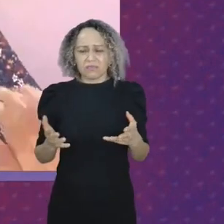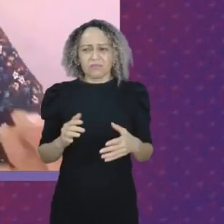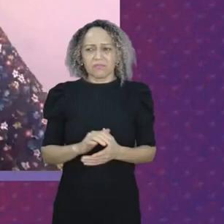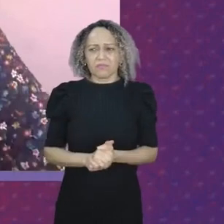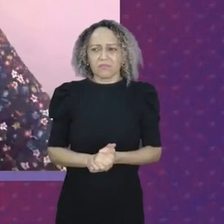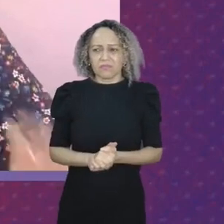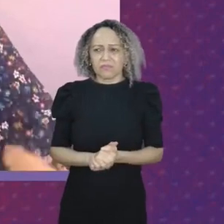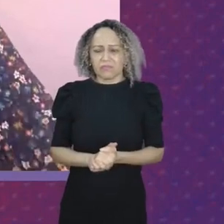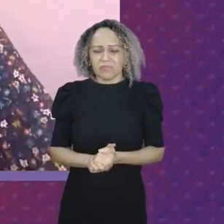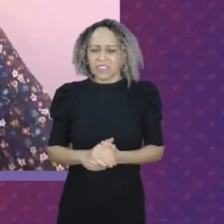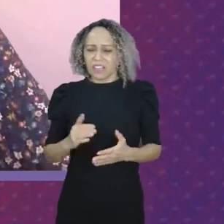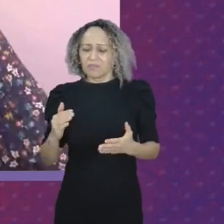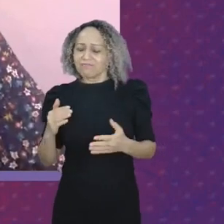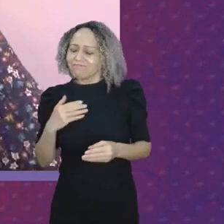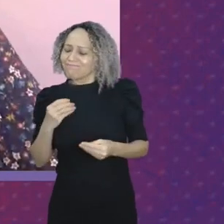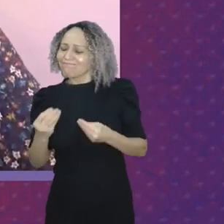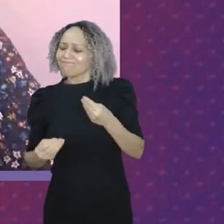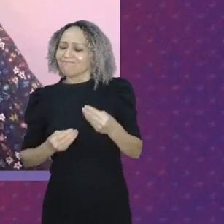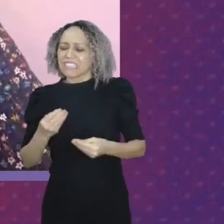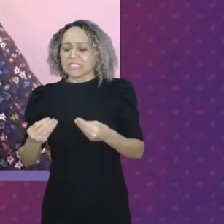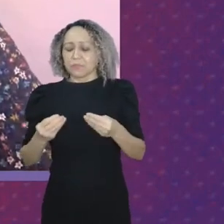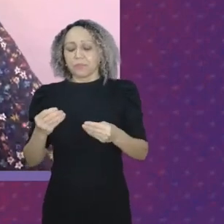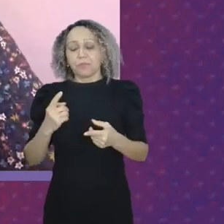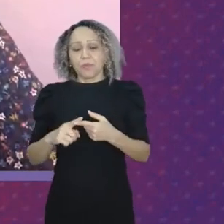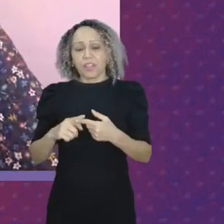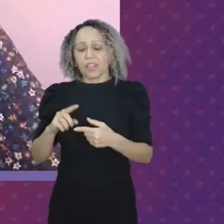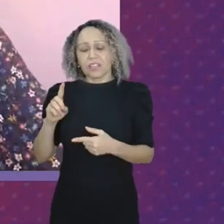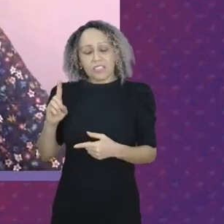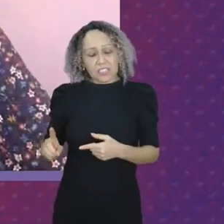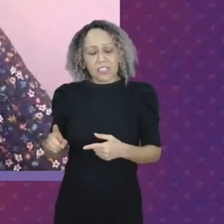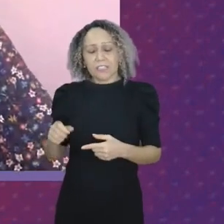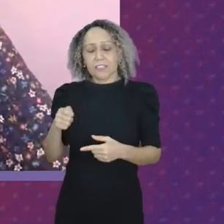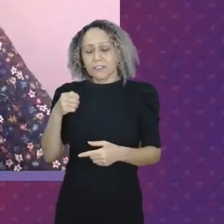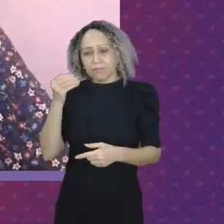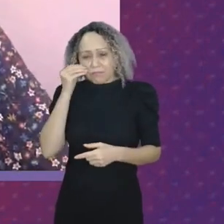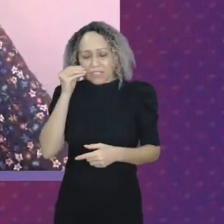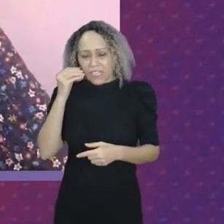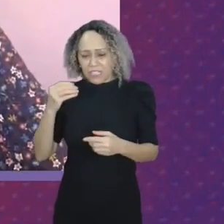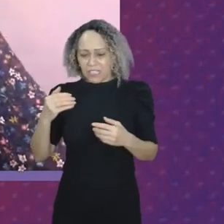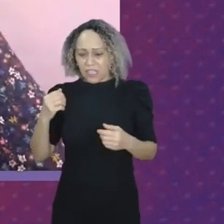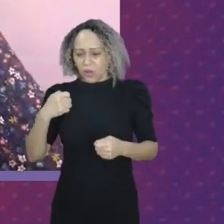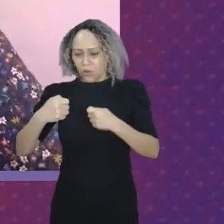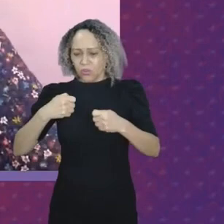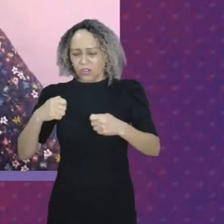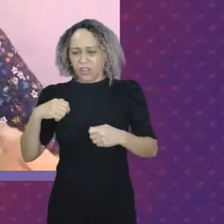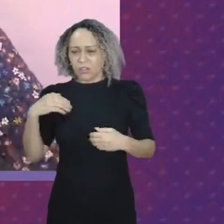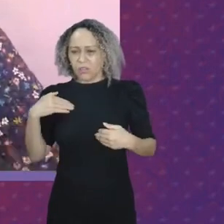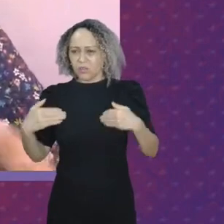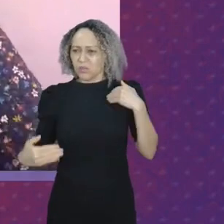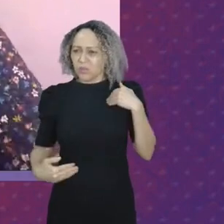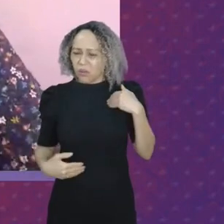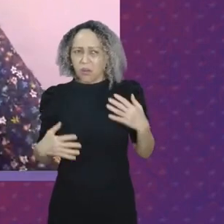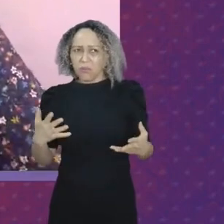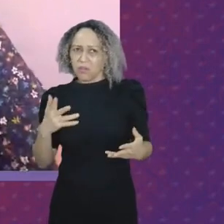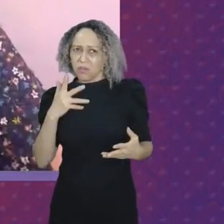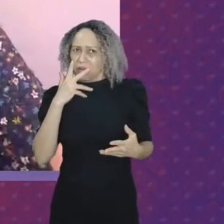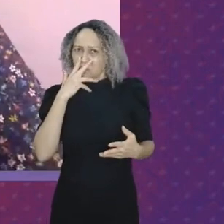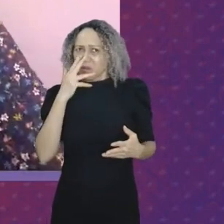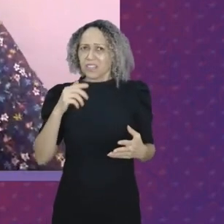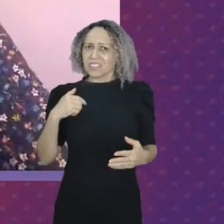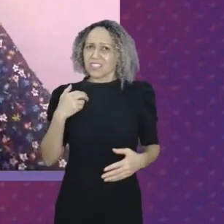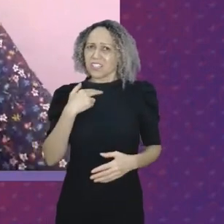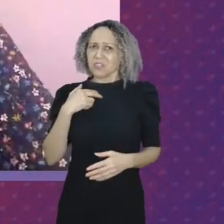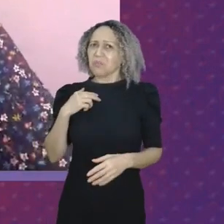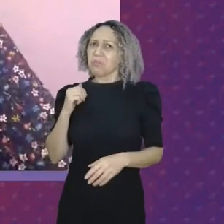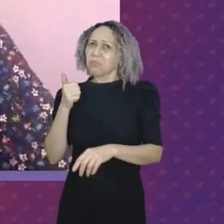tentam controlar os nossos corpos e as nossas atuações, como se a gente ocupar esse espaço fizesse com que a gente tivesse que anular a nossa personalidade